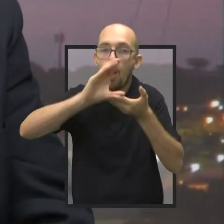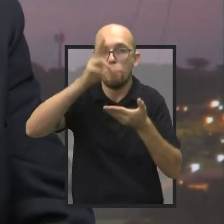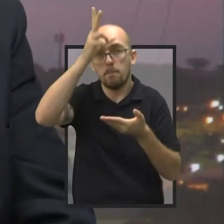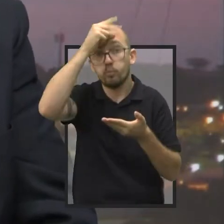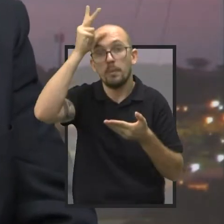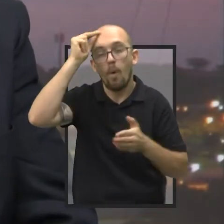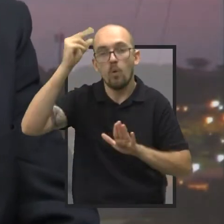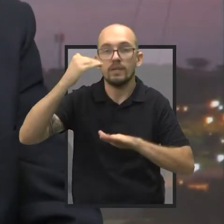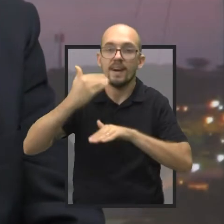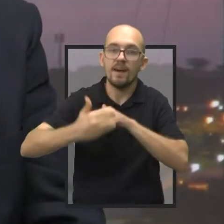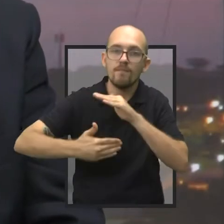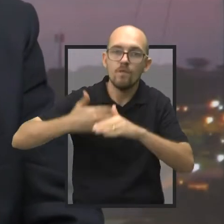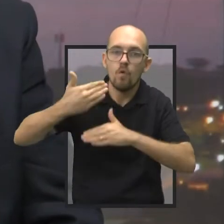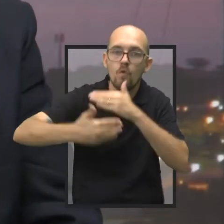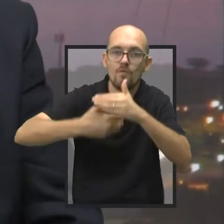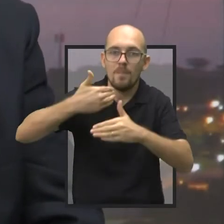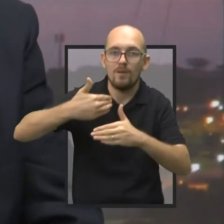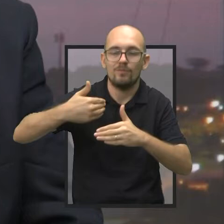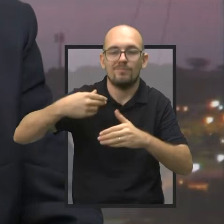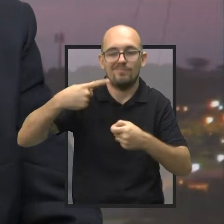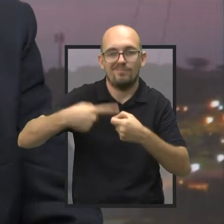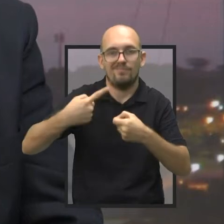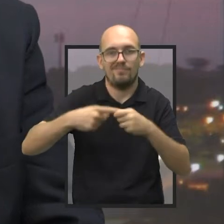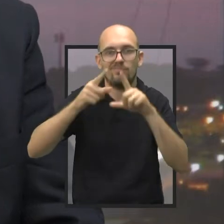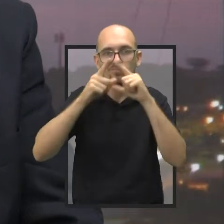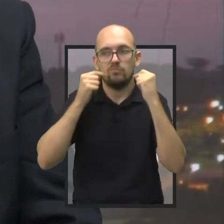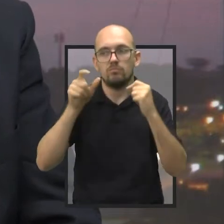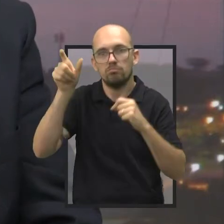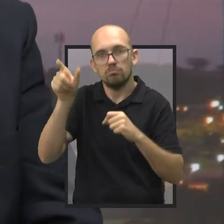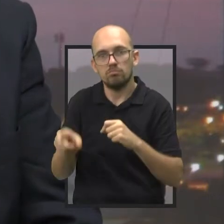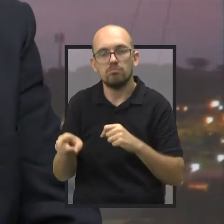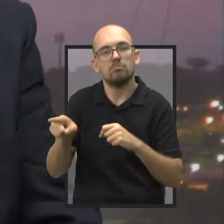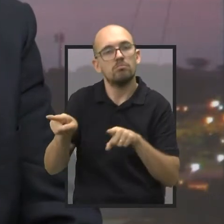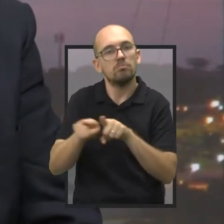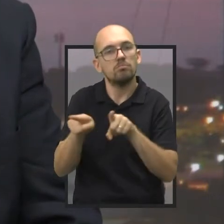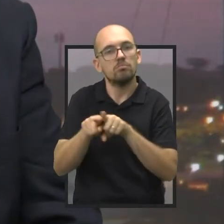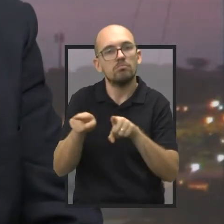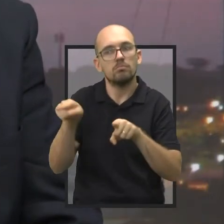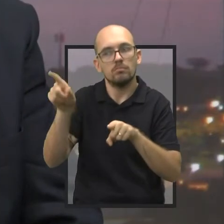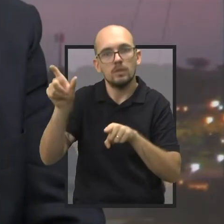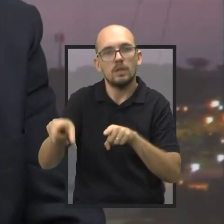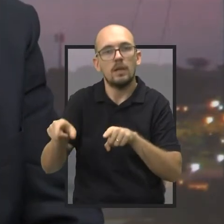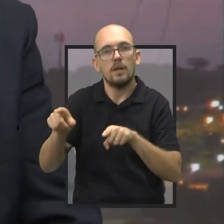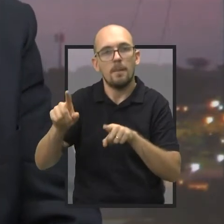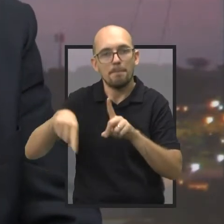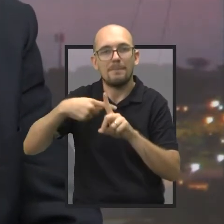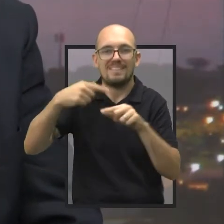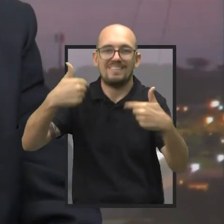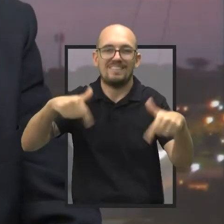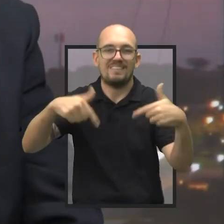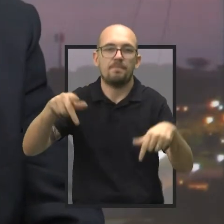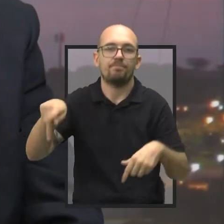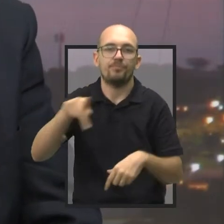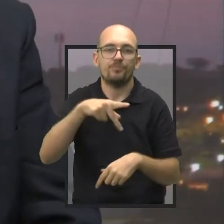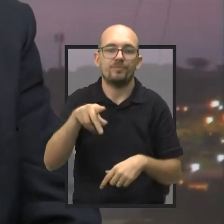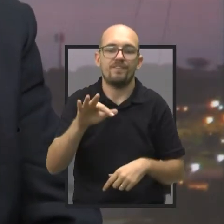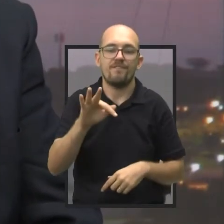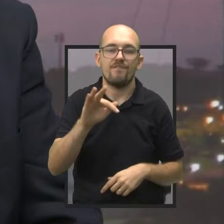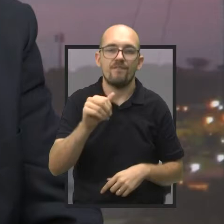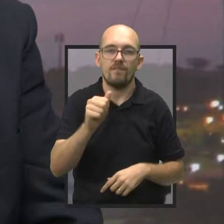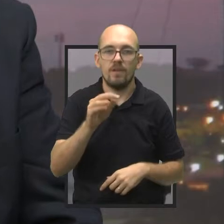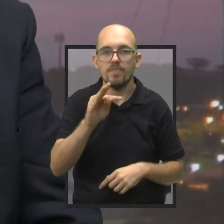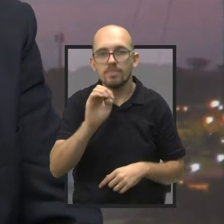de Desenvolvimento da cidade de Jaú, a qual também ele age lá como professor da FATEC e também